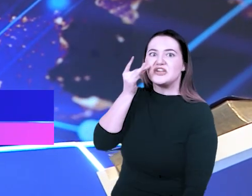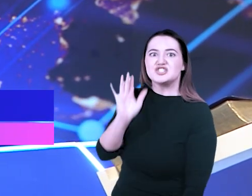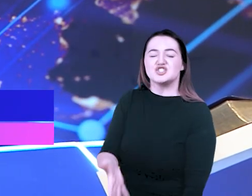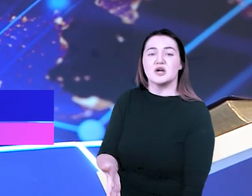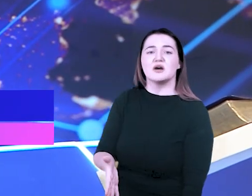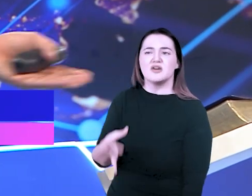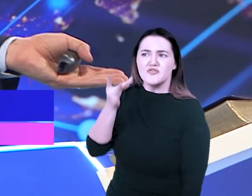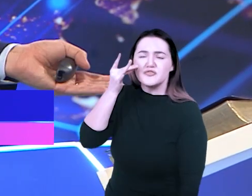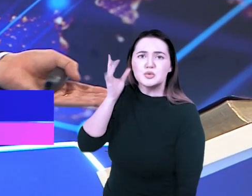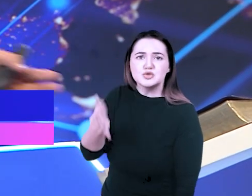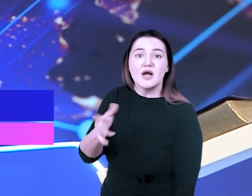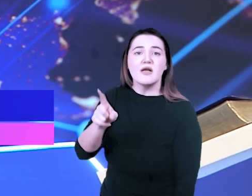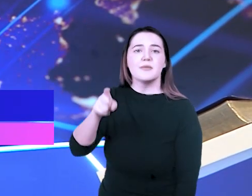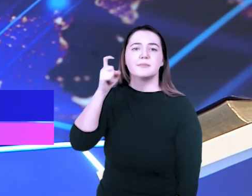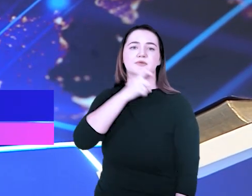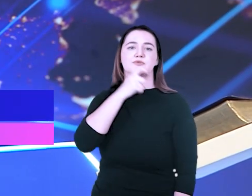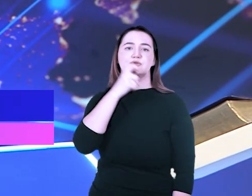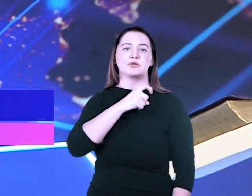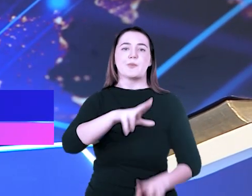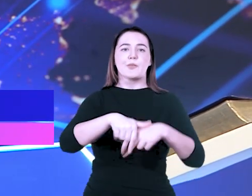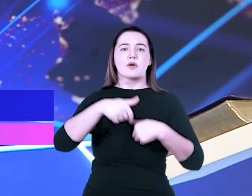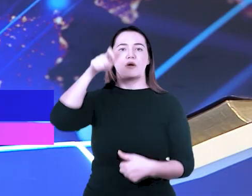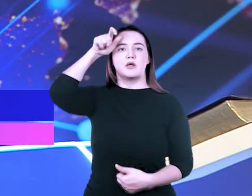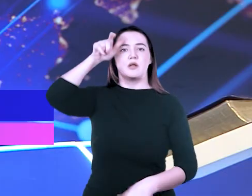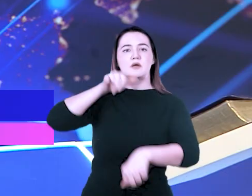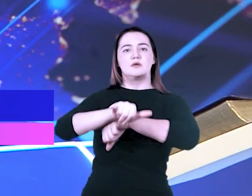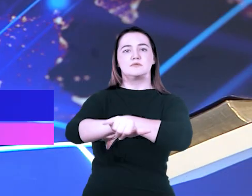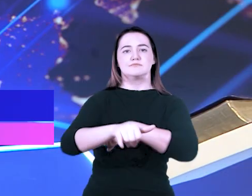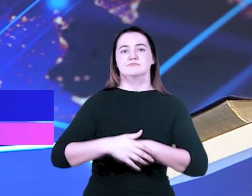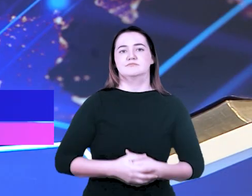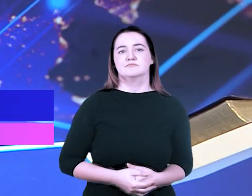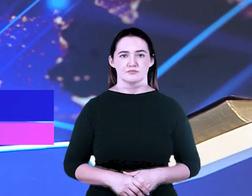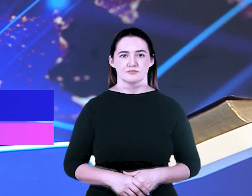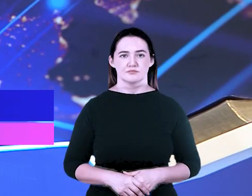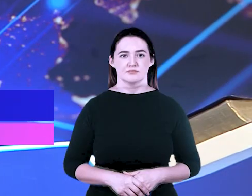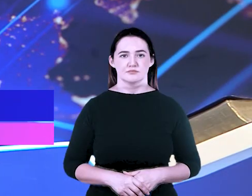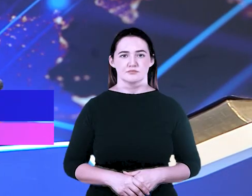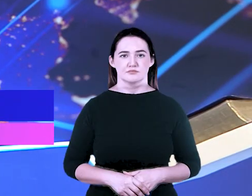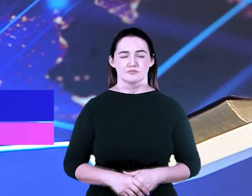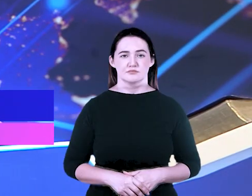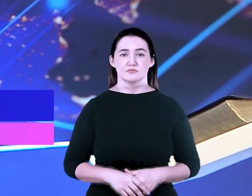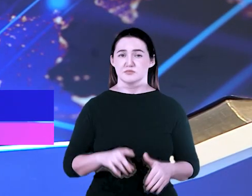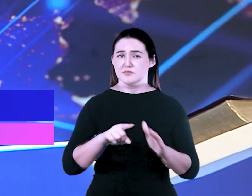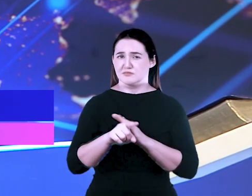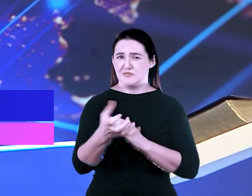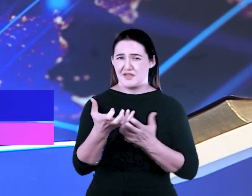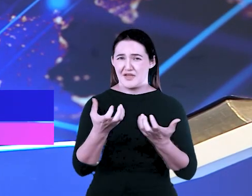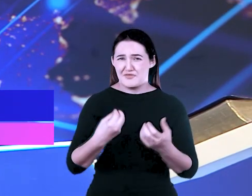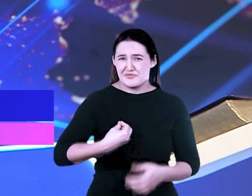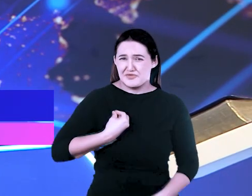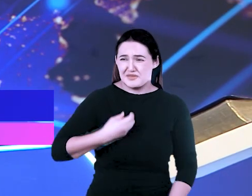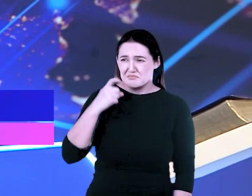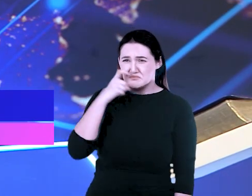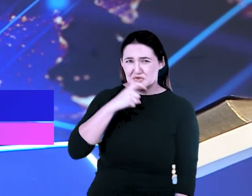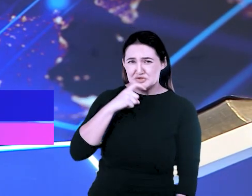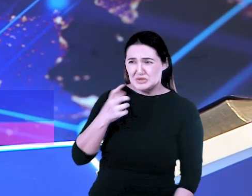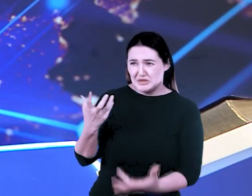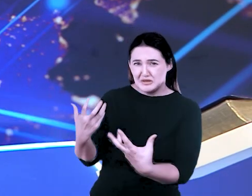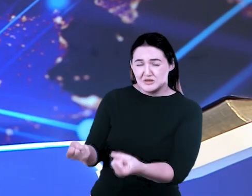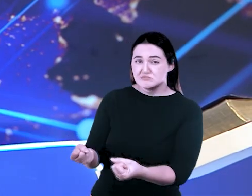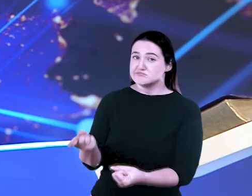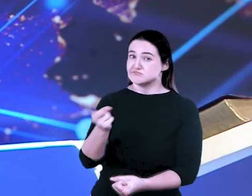da verdade significa viver na mentira. E você não precisa viver na mentira, porque Deus está te dando